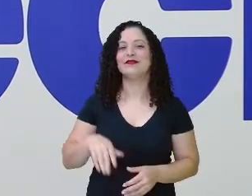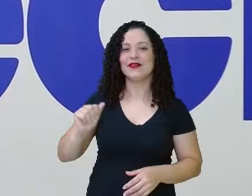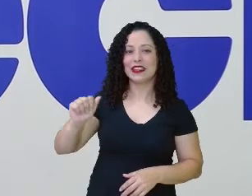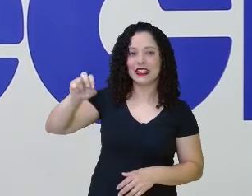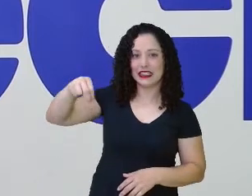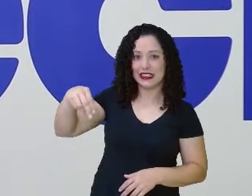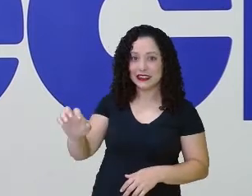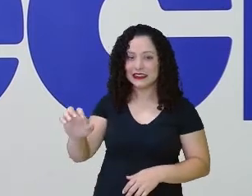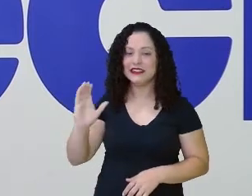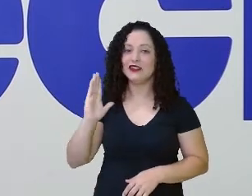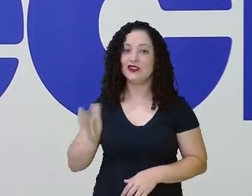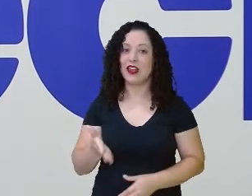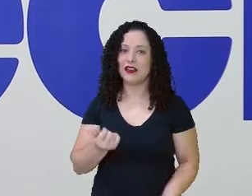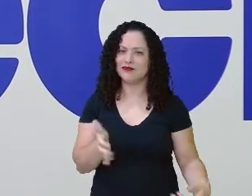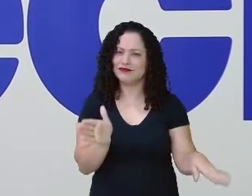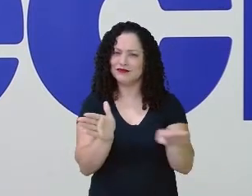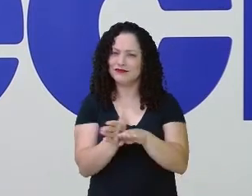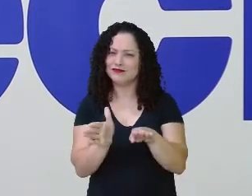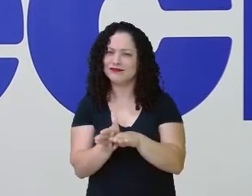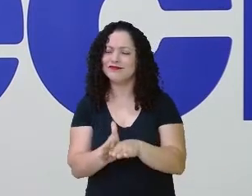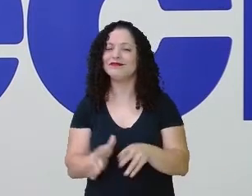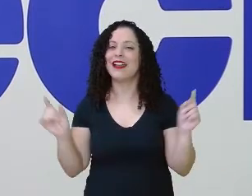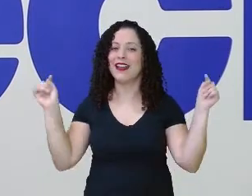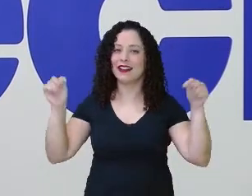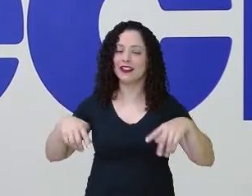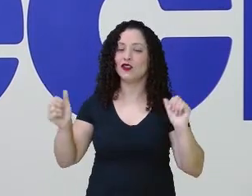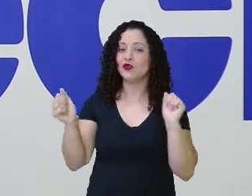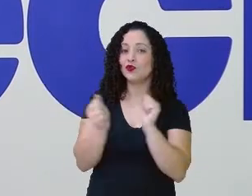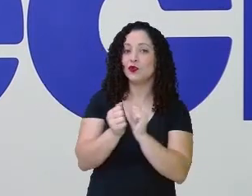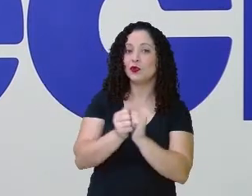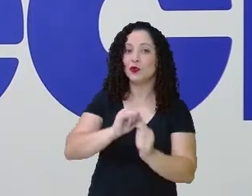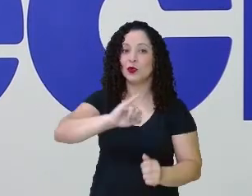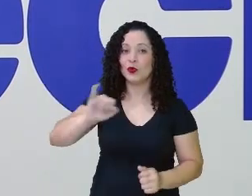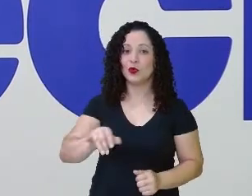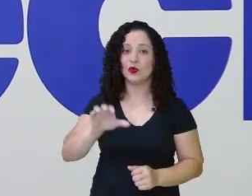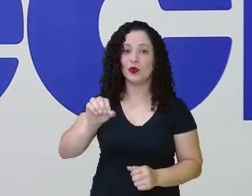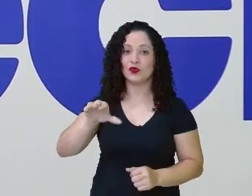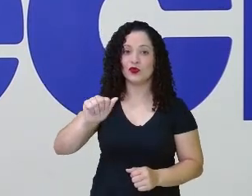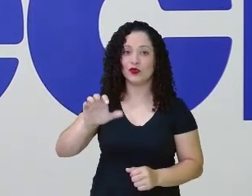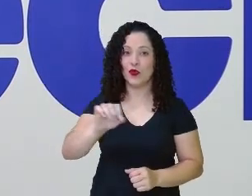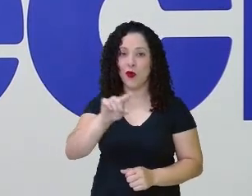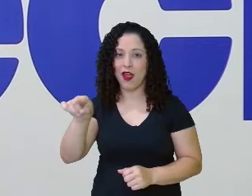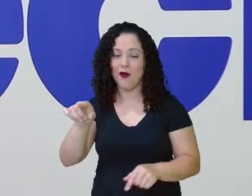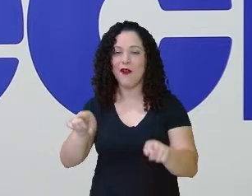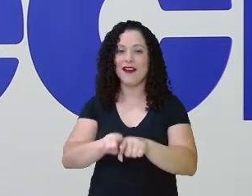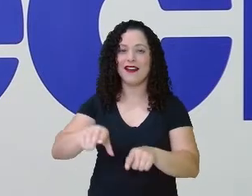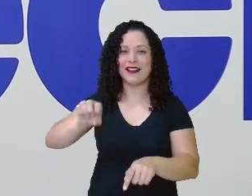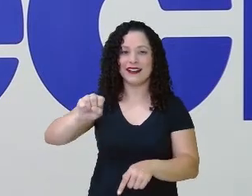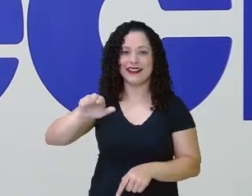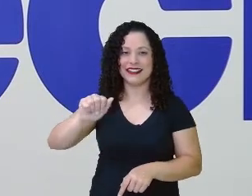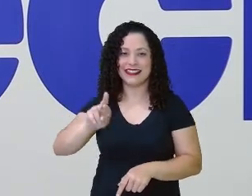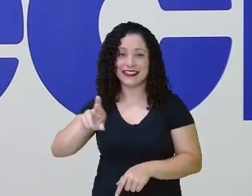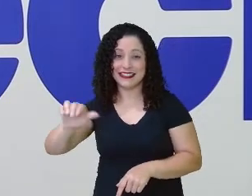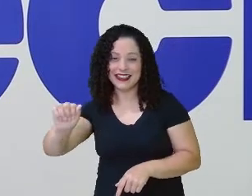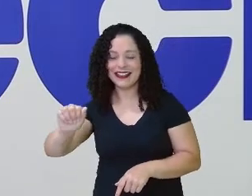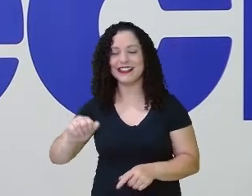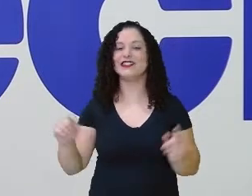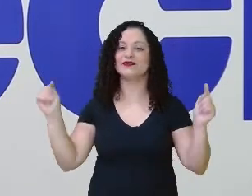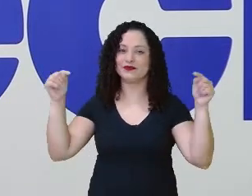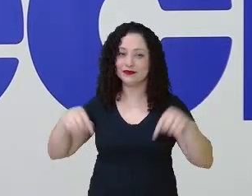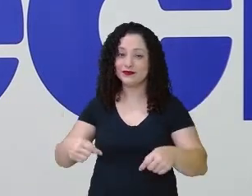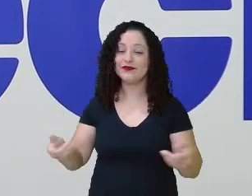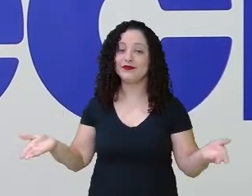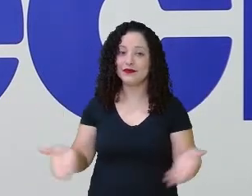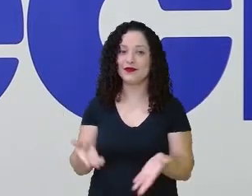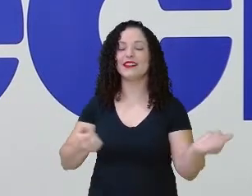aqui, inclusive, dizendo que está junto com João e Sara. Matias Delgado, sempre presente, estão aqui a postos.